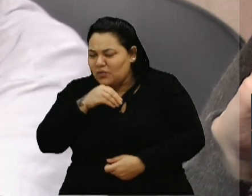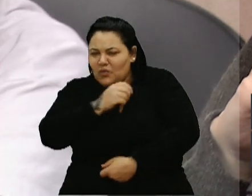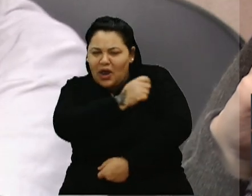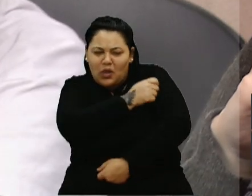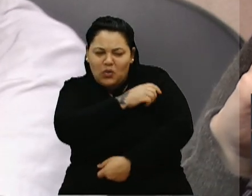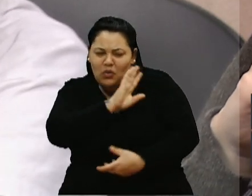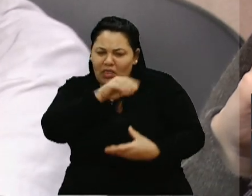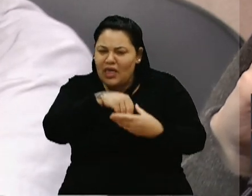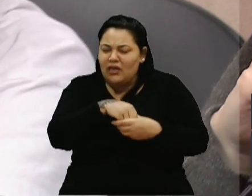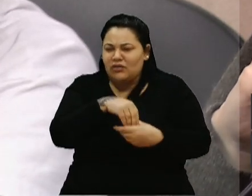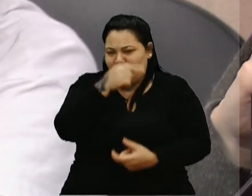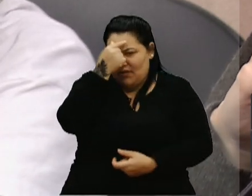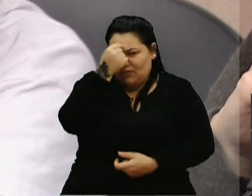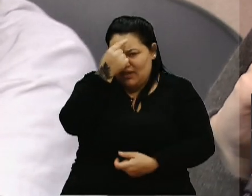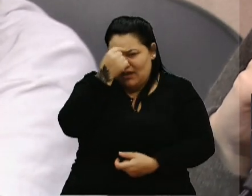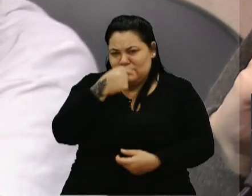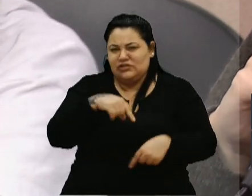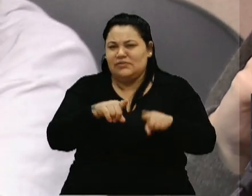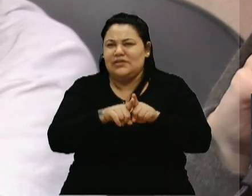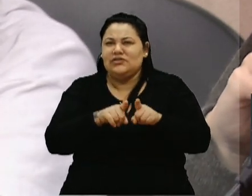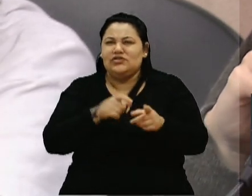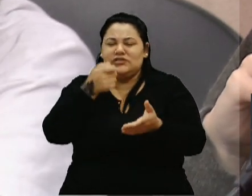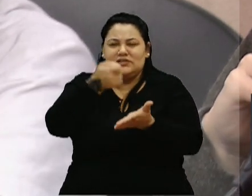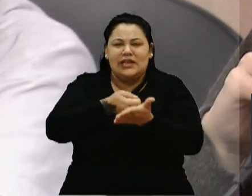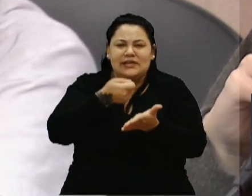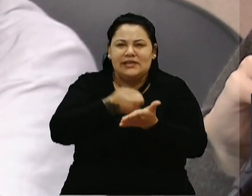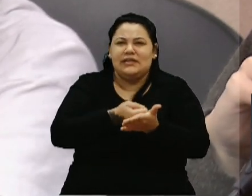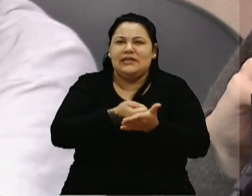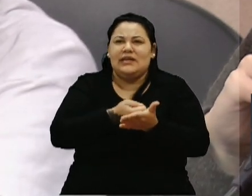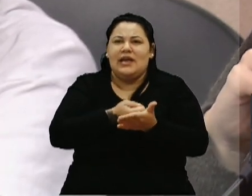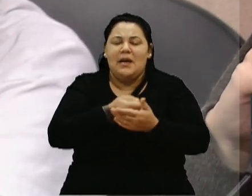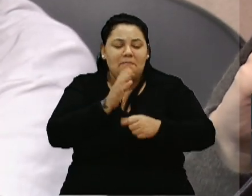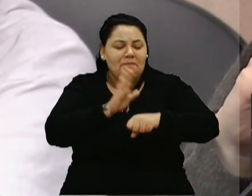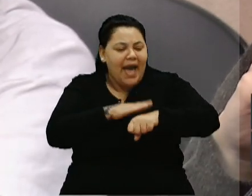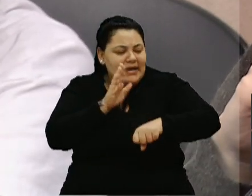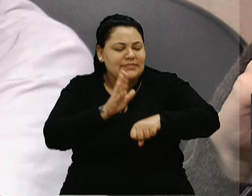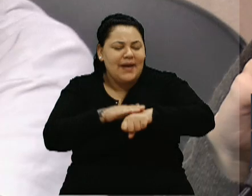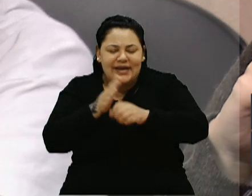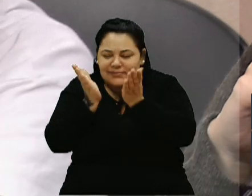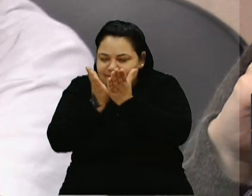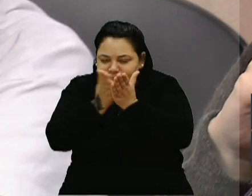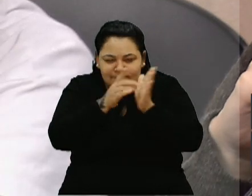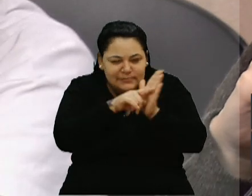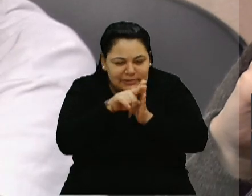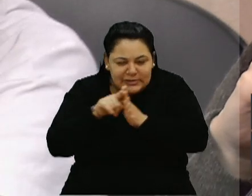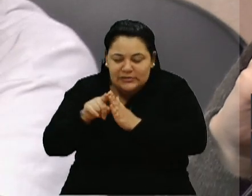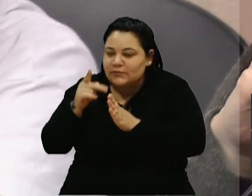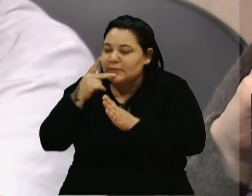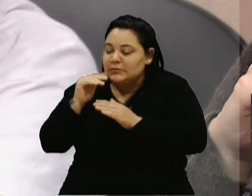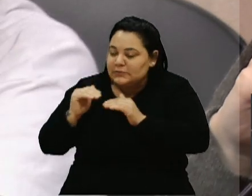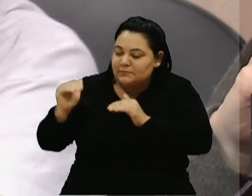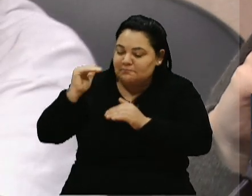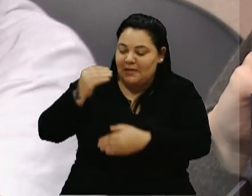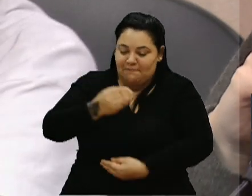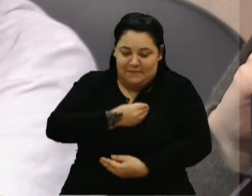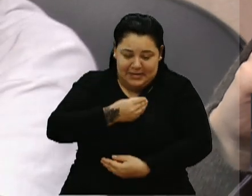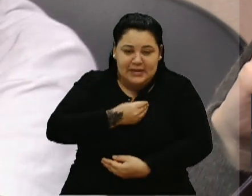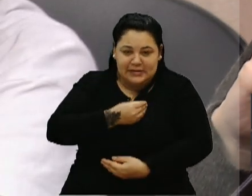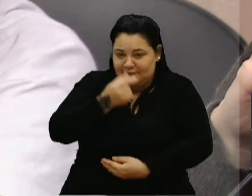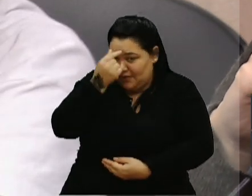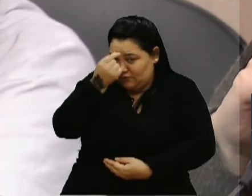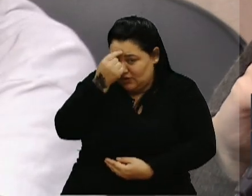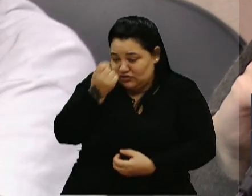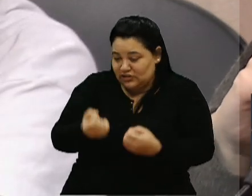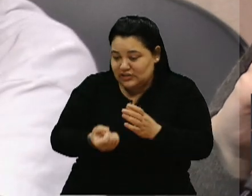das universidades de buscar além do que a faculdade entrega. Então, enquanto liga acadêmica, a gente promove